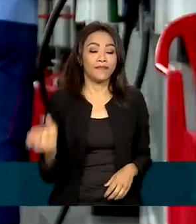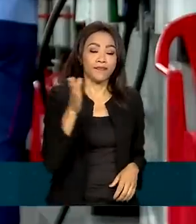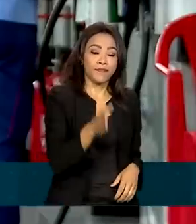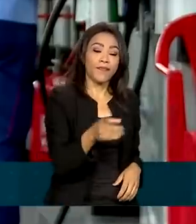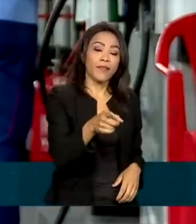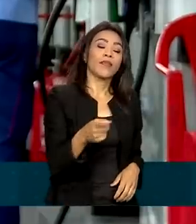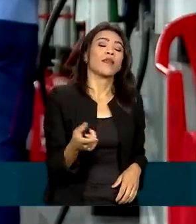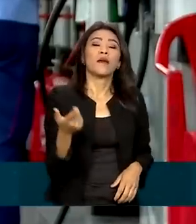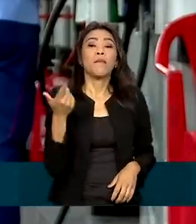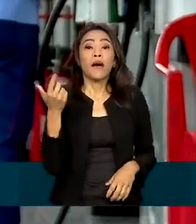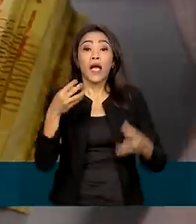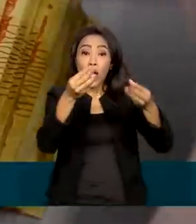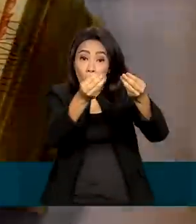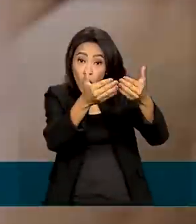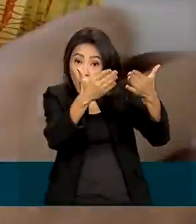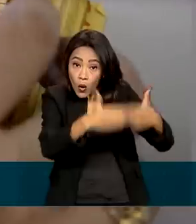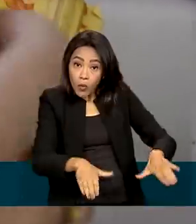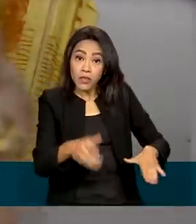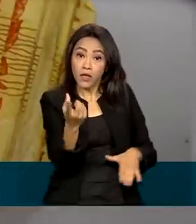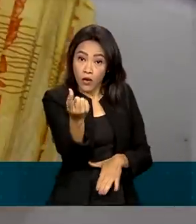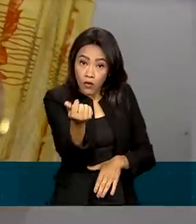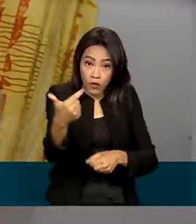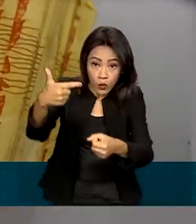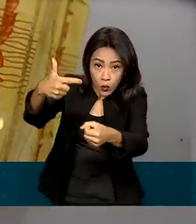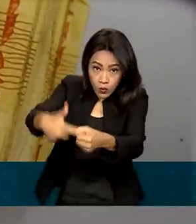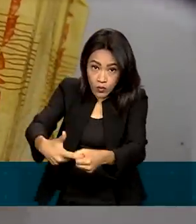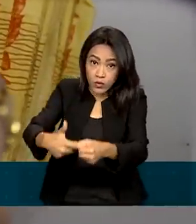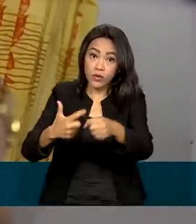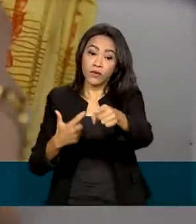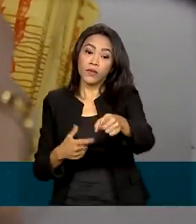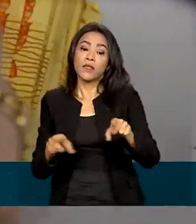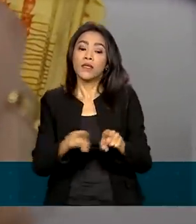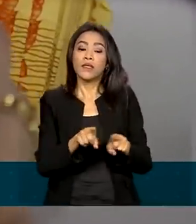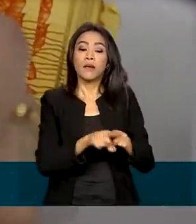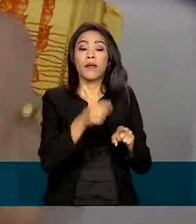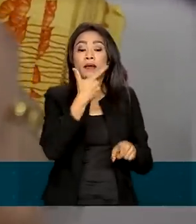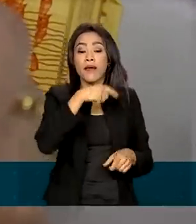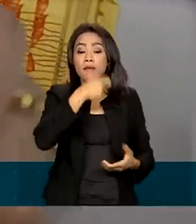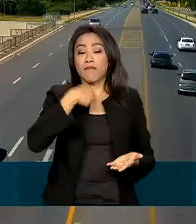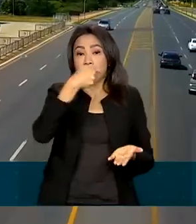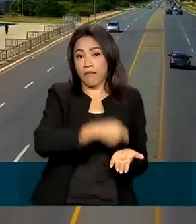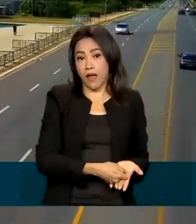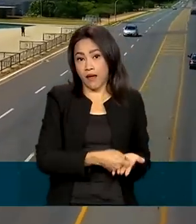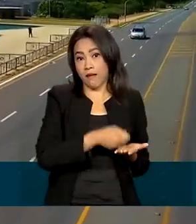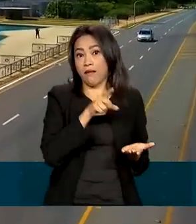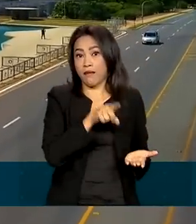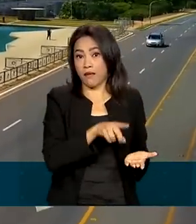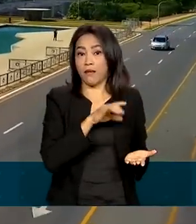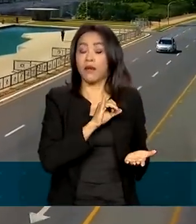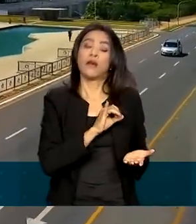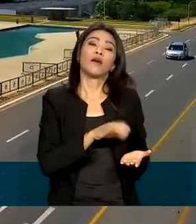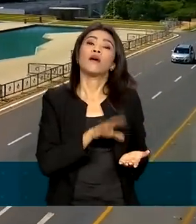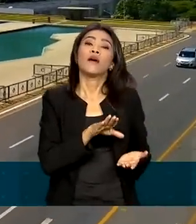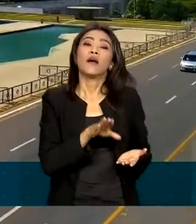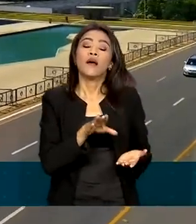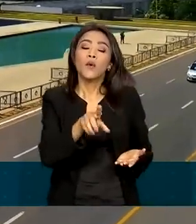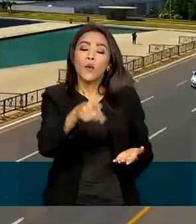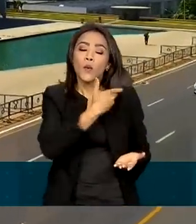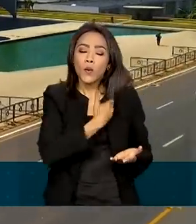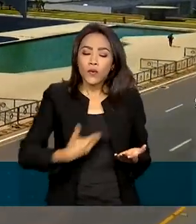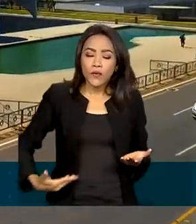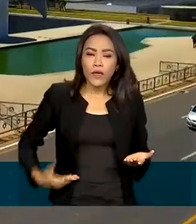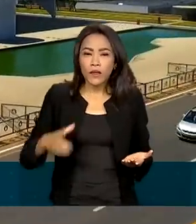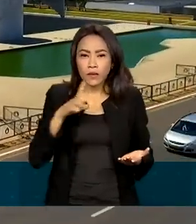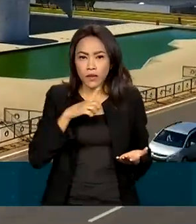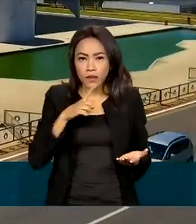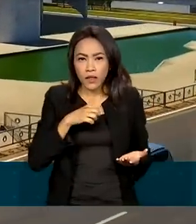no preço dos combustíveis e tranquilizar quem recebe e quem paga o benefício, o governo federal garantiu um auxílio